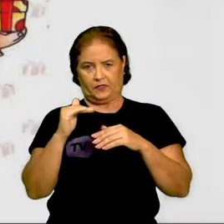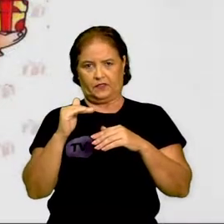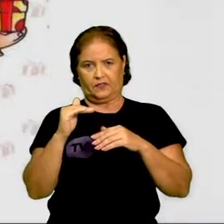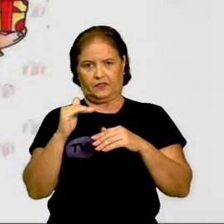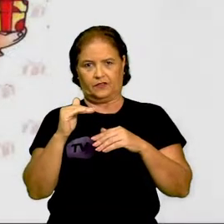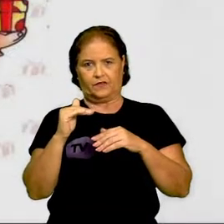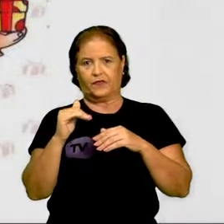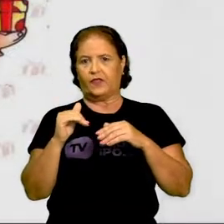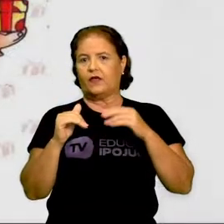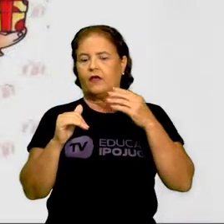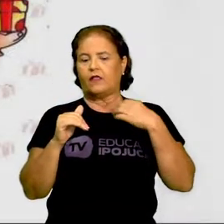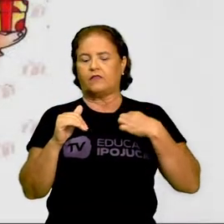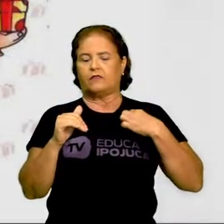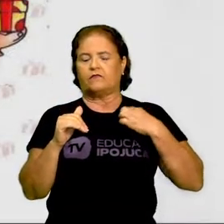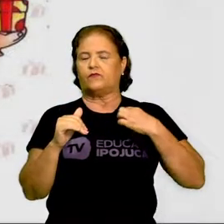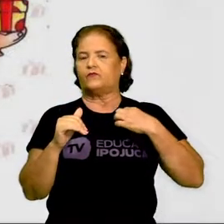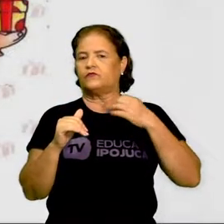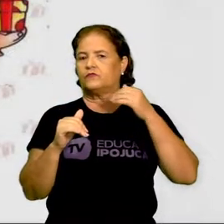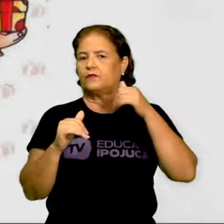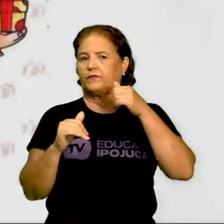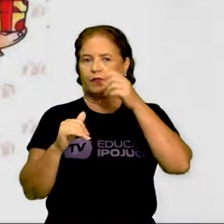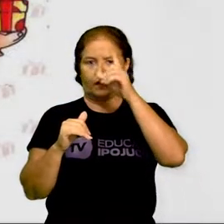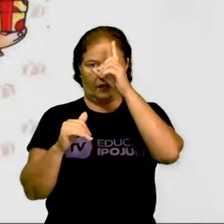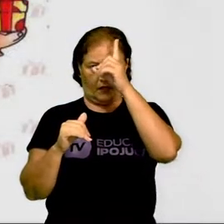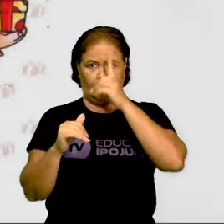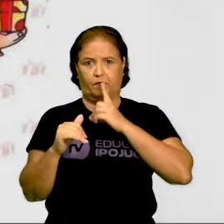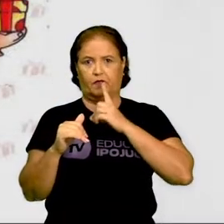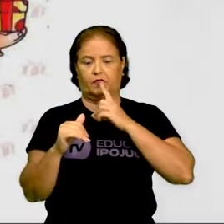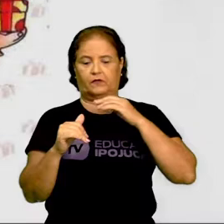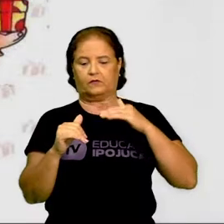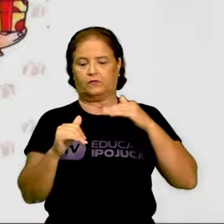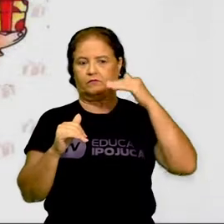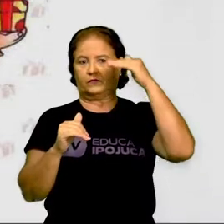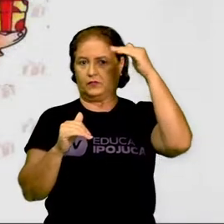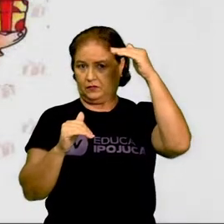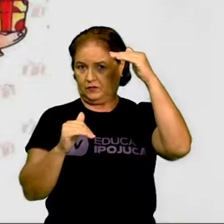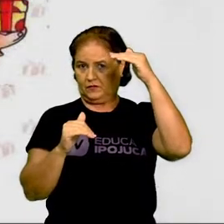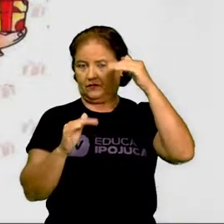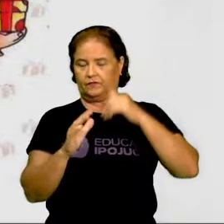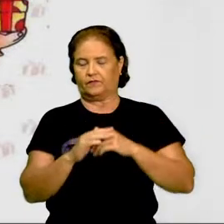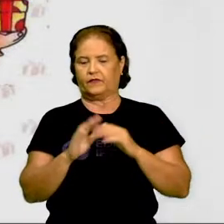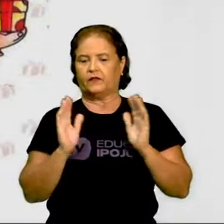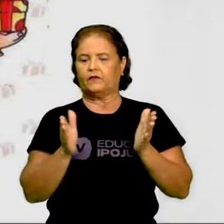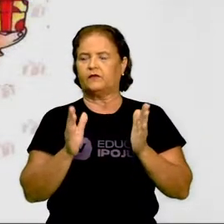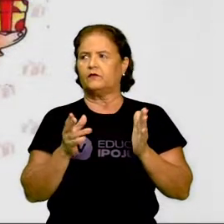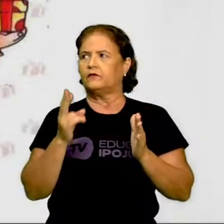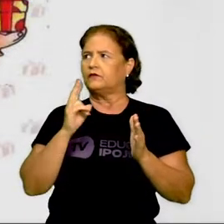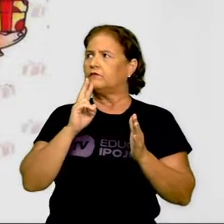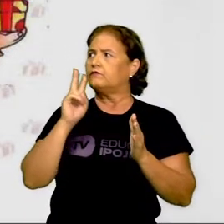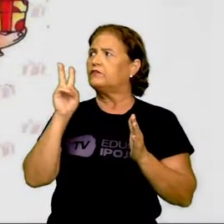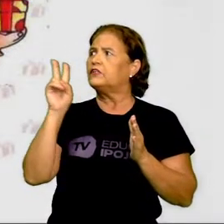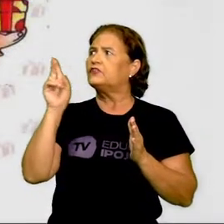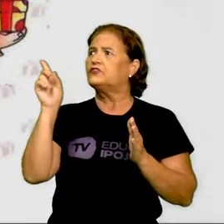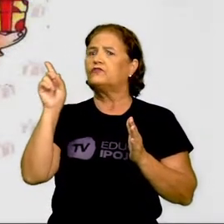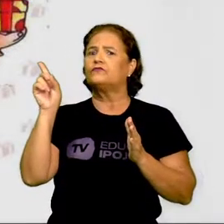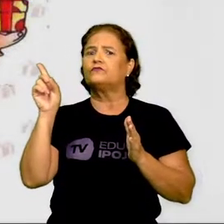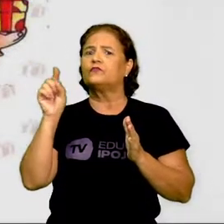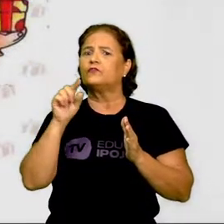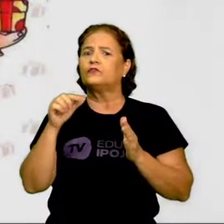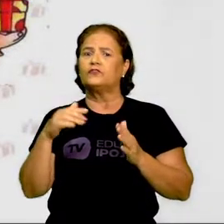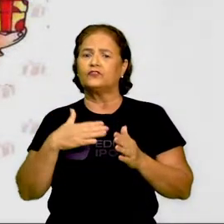blusa amarela, grande. Agora, observe aqui esta imagem. Vocês, crianças, gostam de